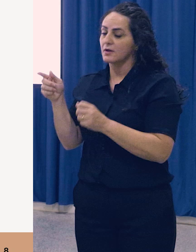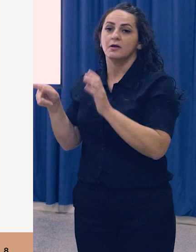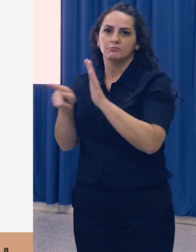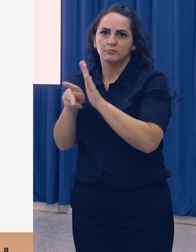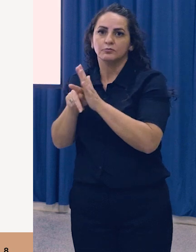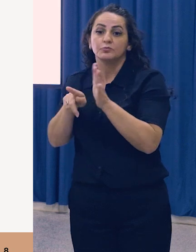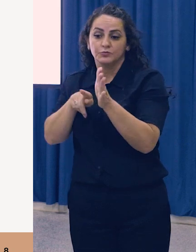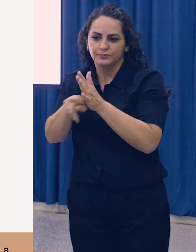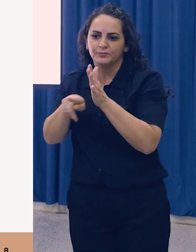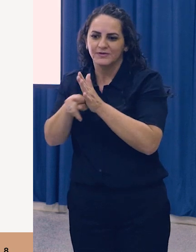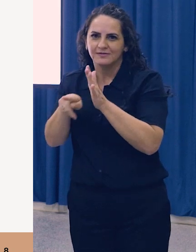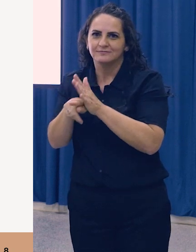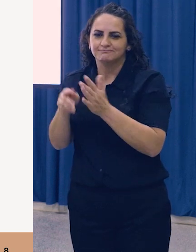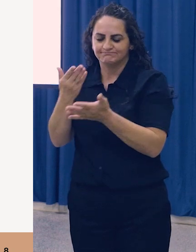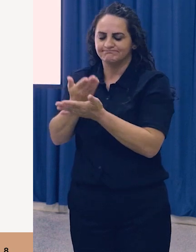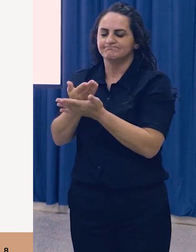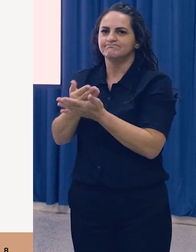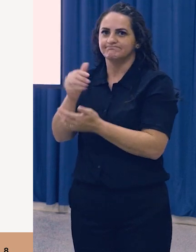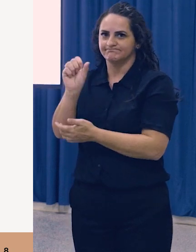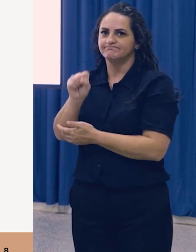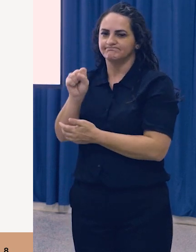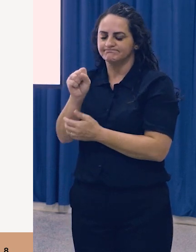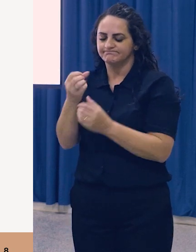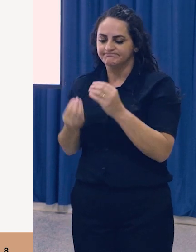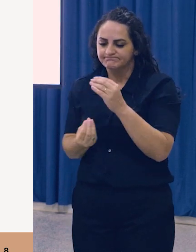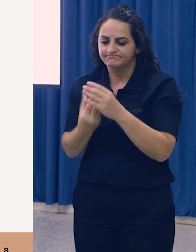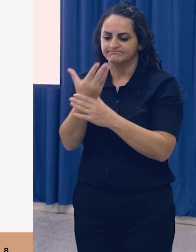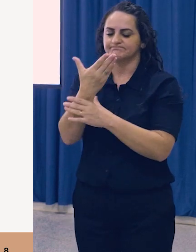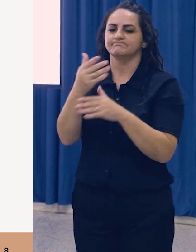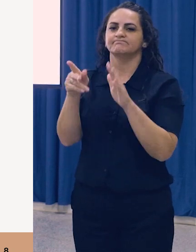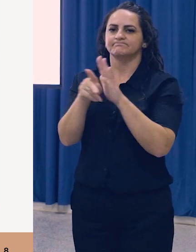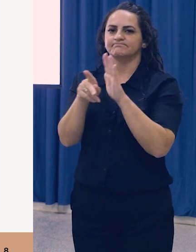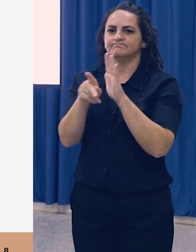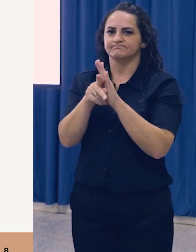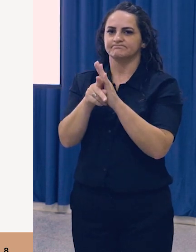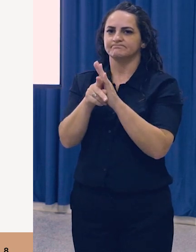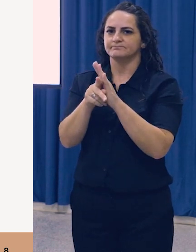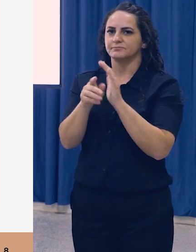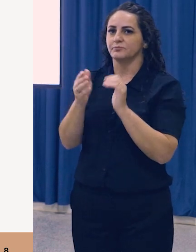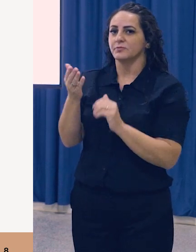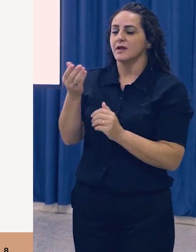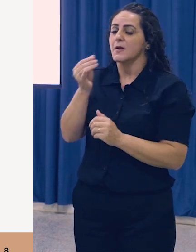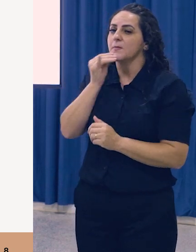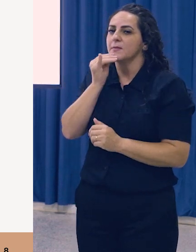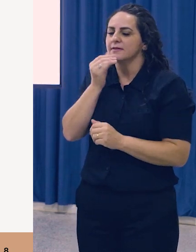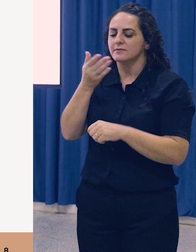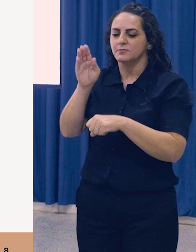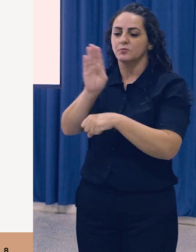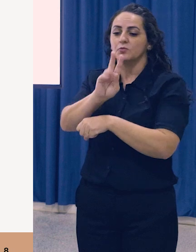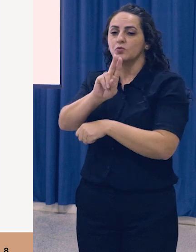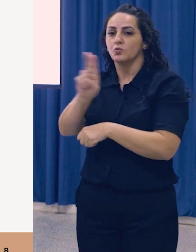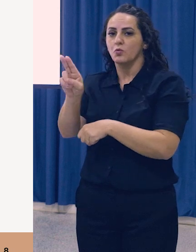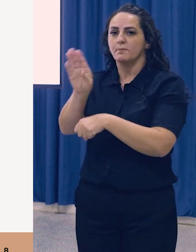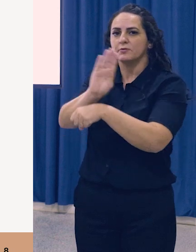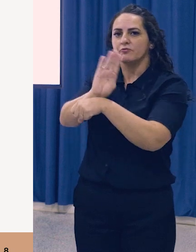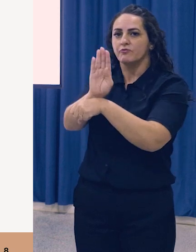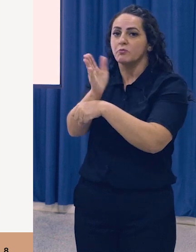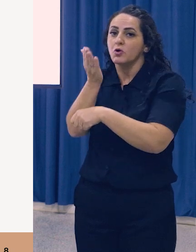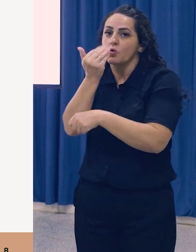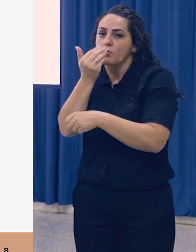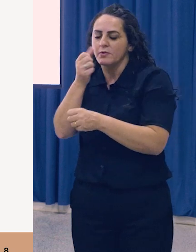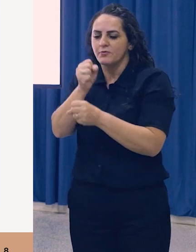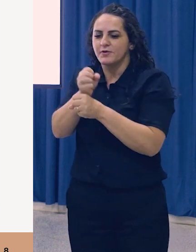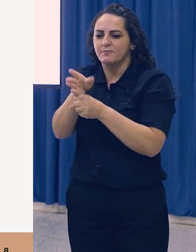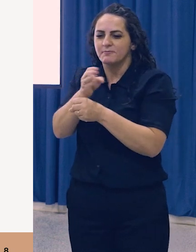estudo para criar as taglines do filme Os Comedores de Batata. Então, por exemplo, o